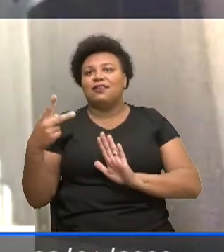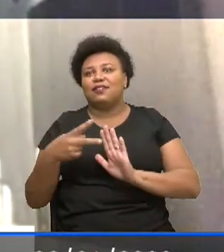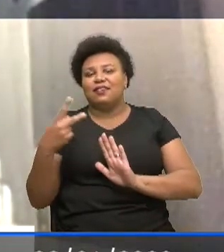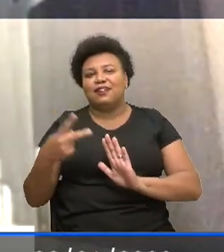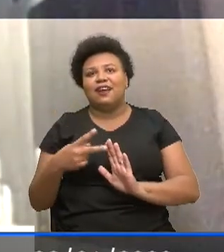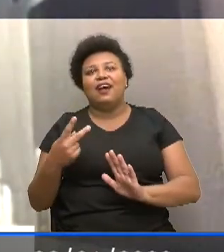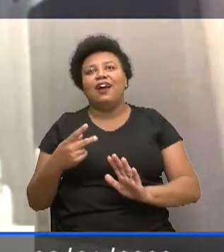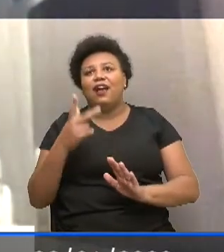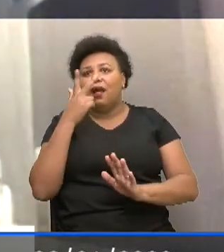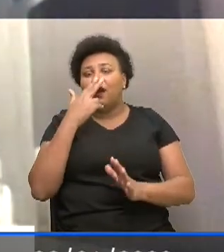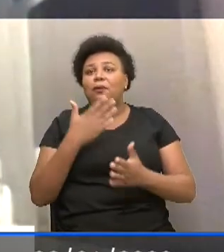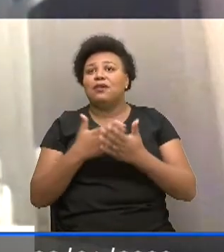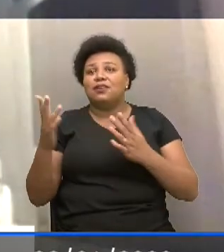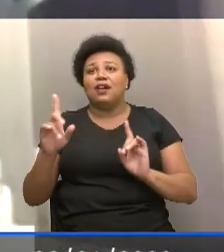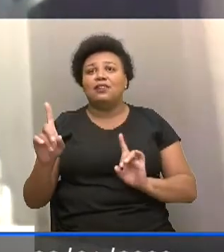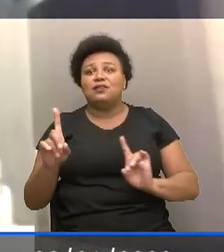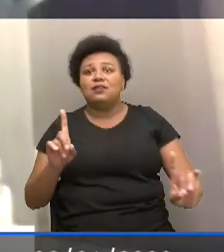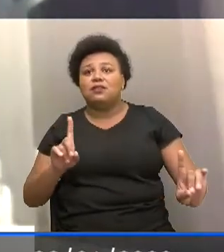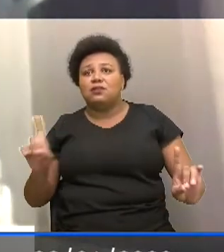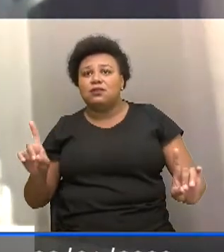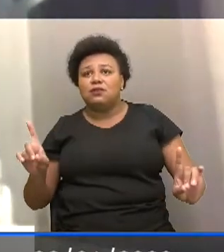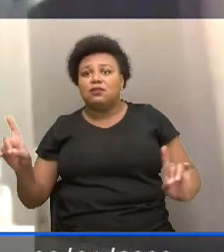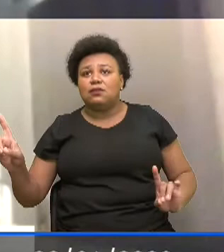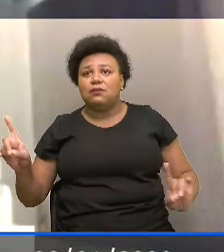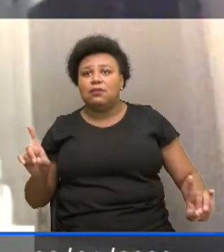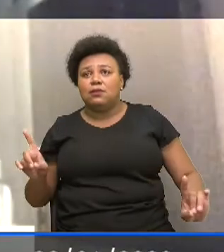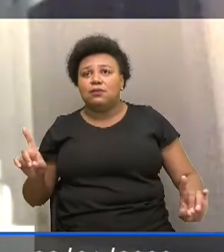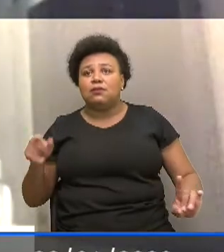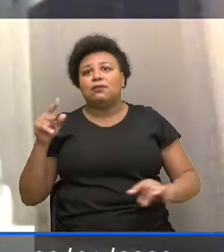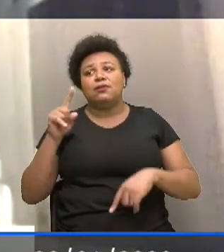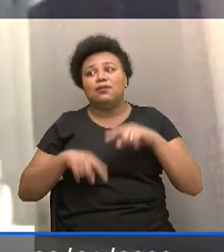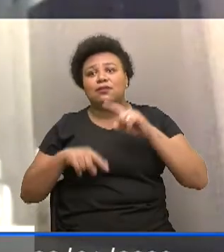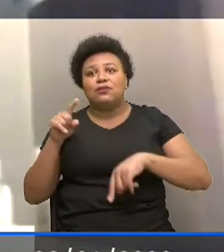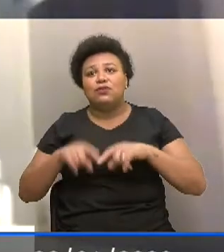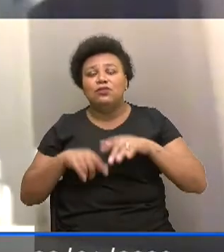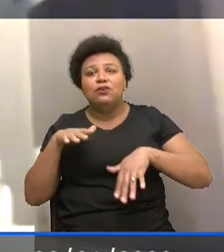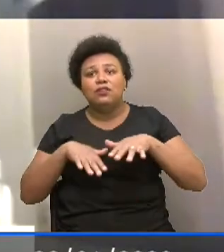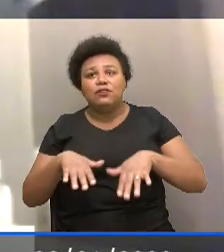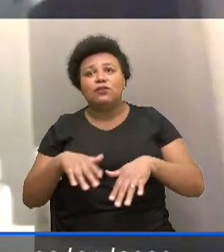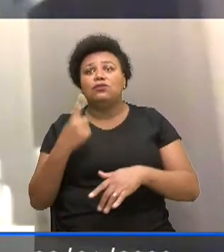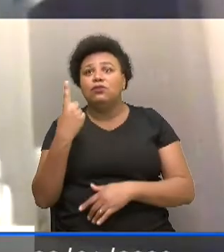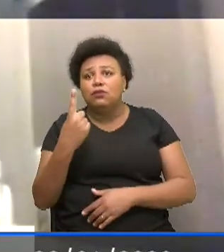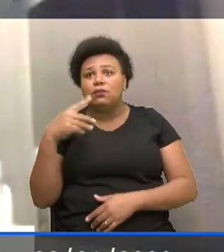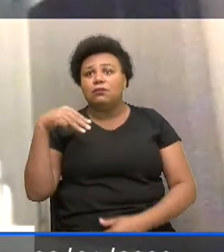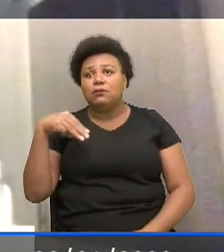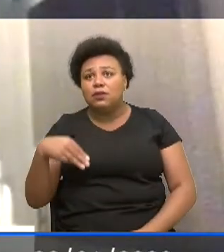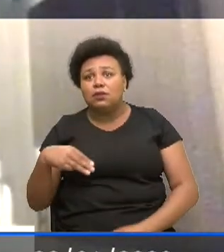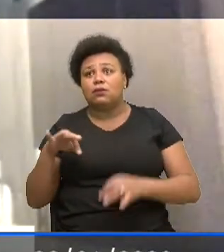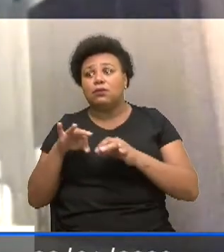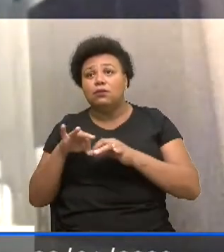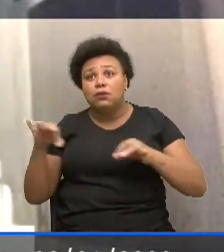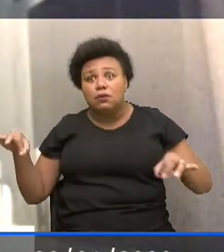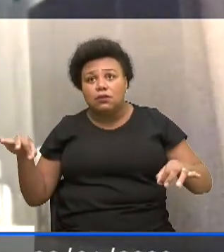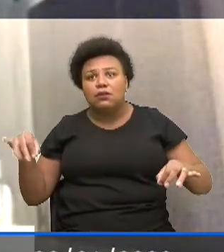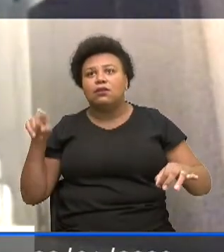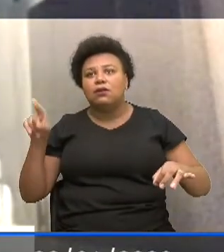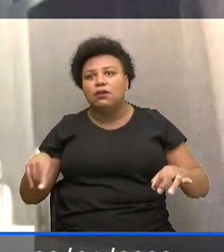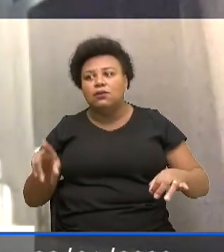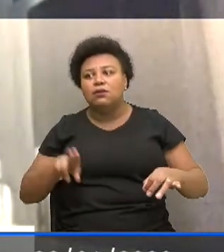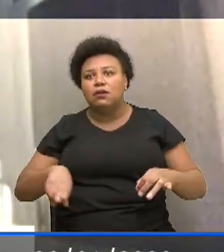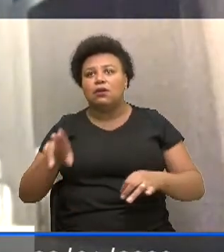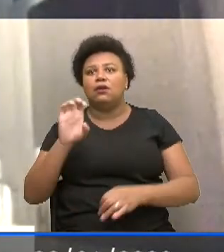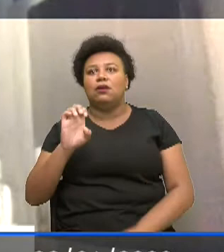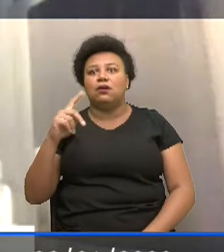adoção do distanciamento interno, né, no setor produtivo, de 1 metro, desde que utilizado equipamento de